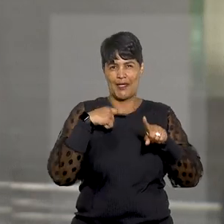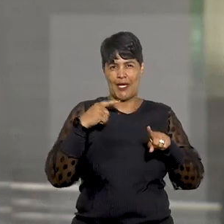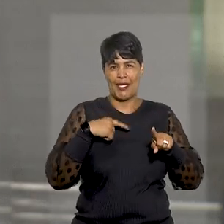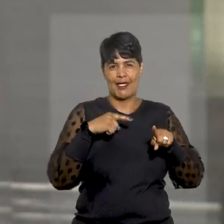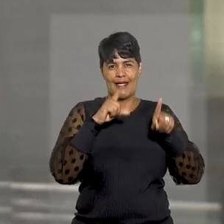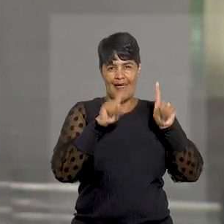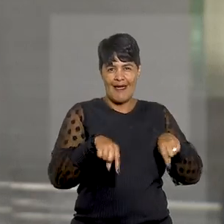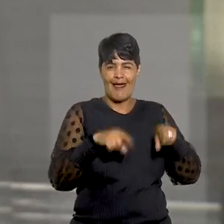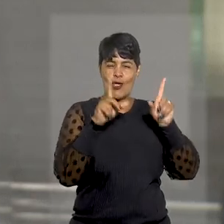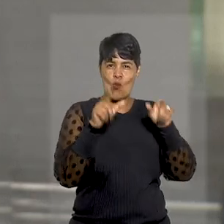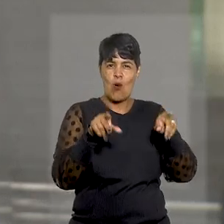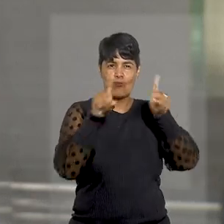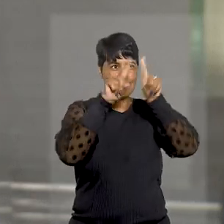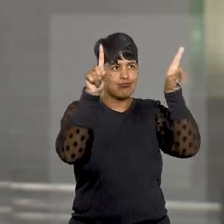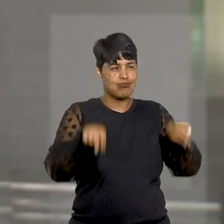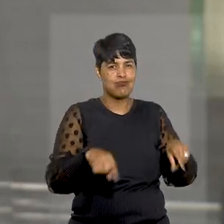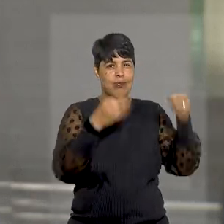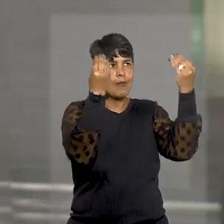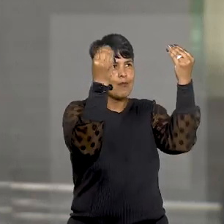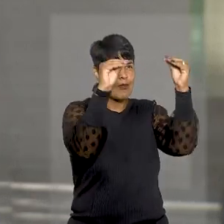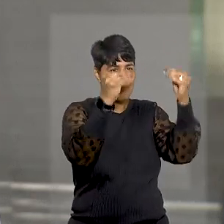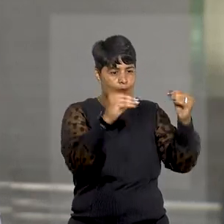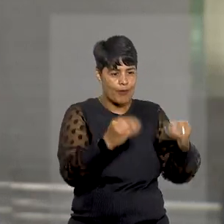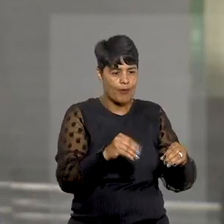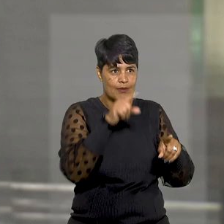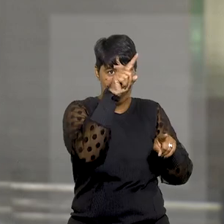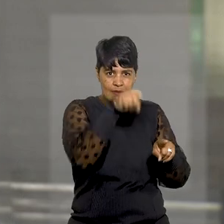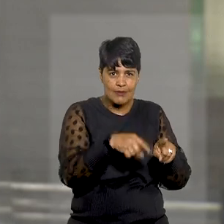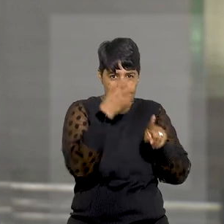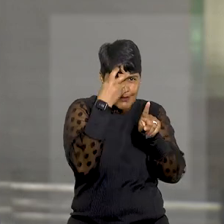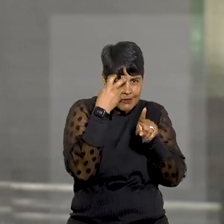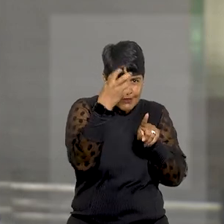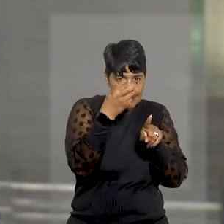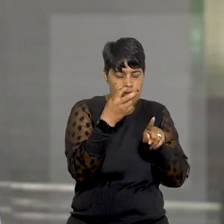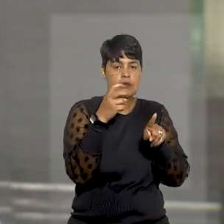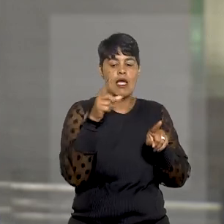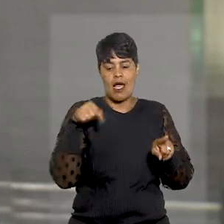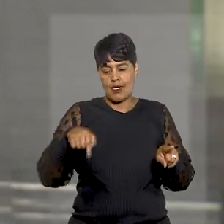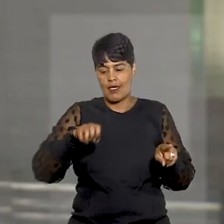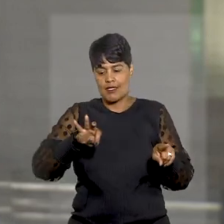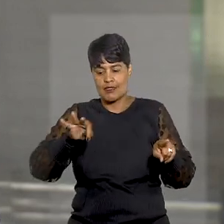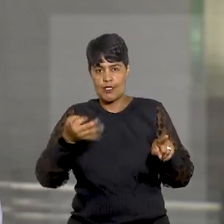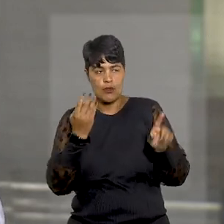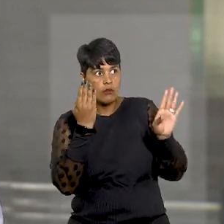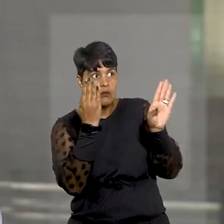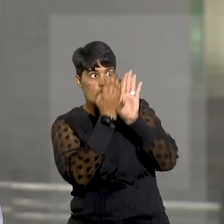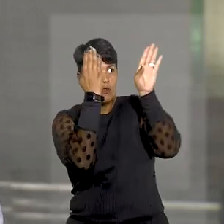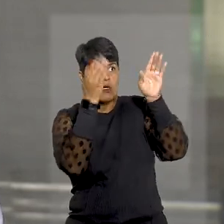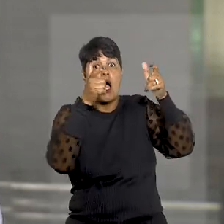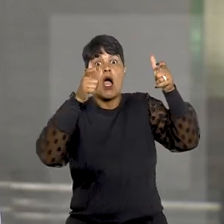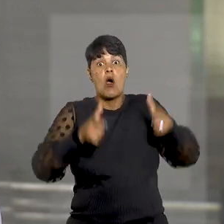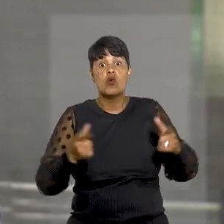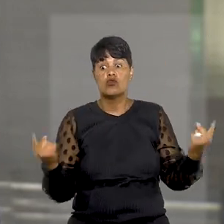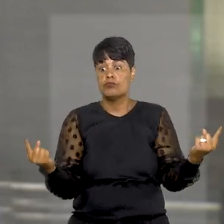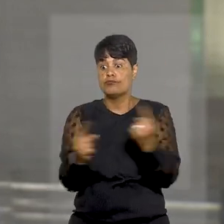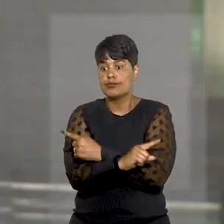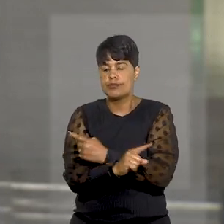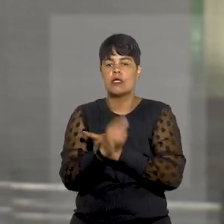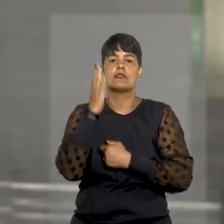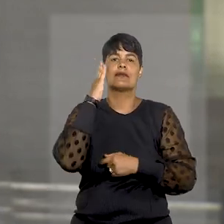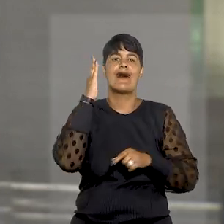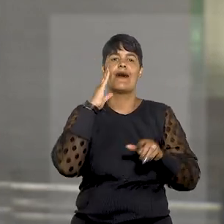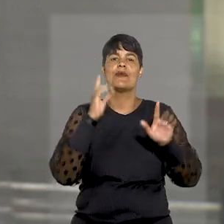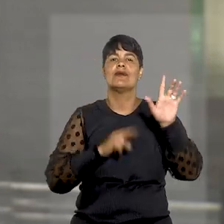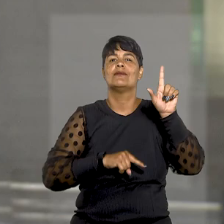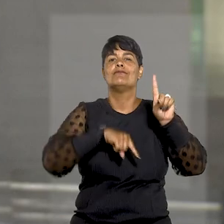de dados inteligentes que o STJ identifica onde estão as lacunas da atuação judicial e assim passa a mensurar